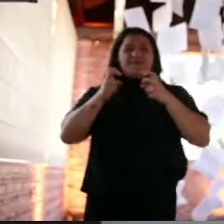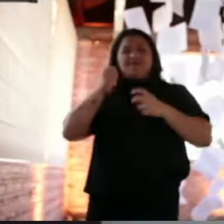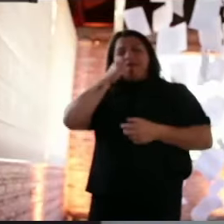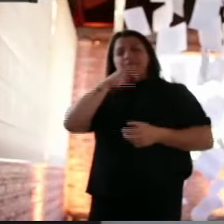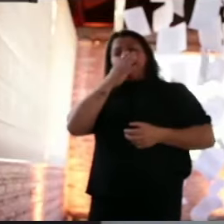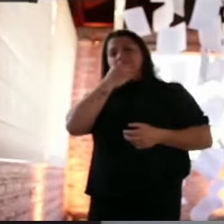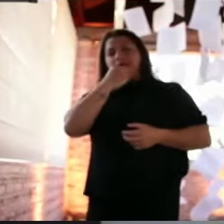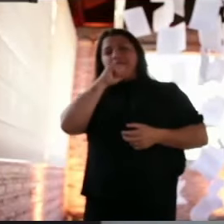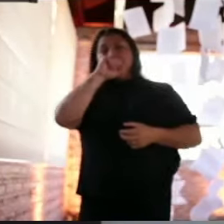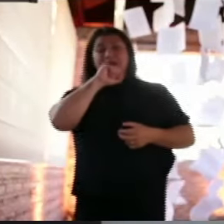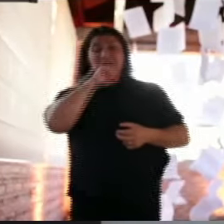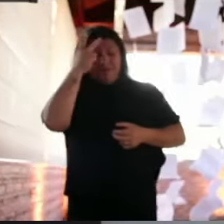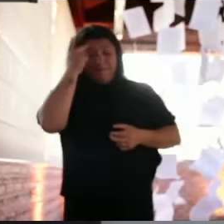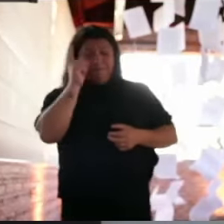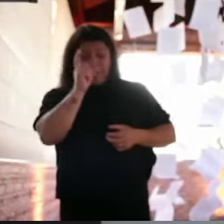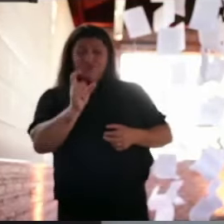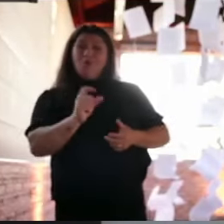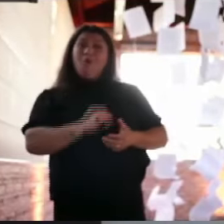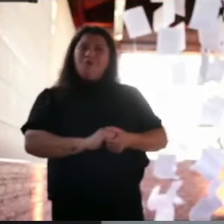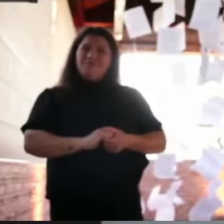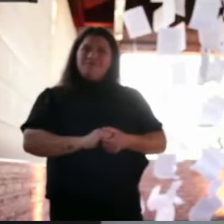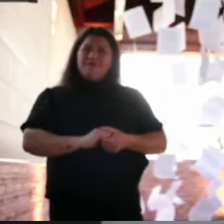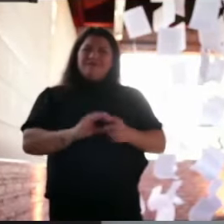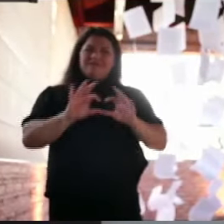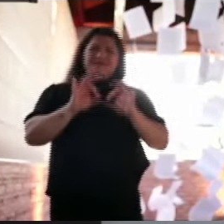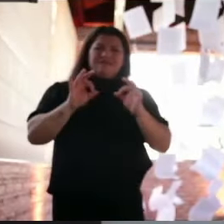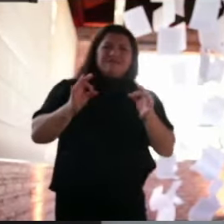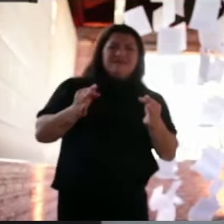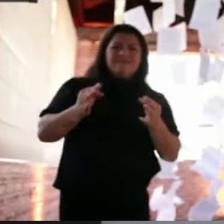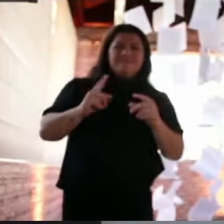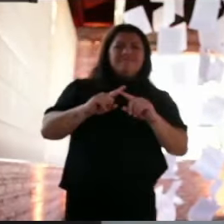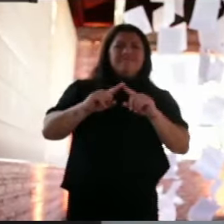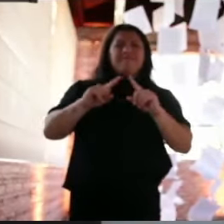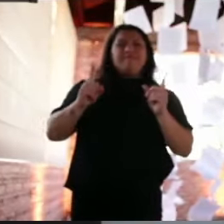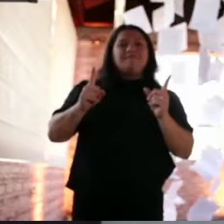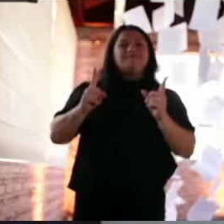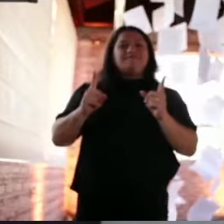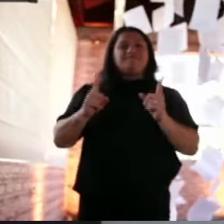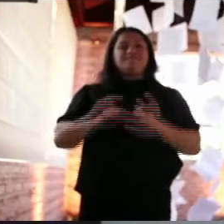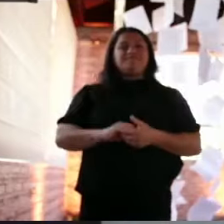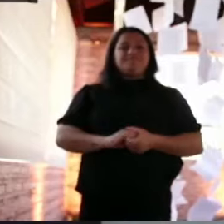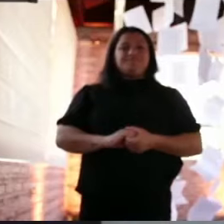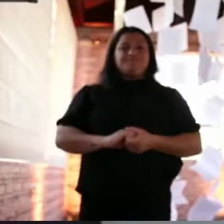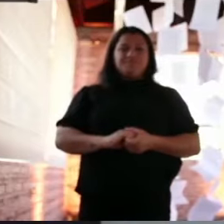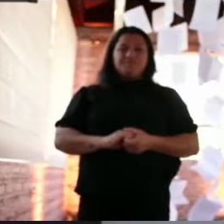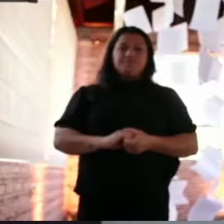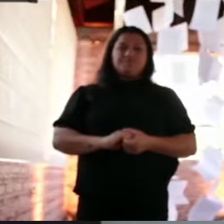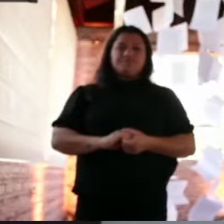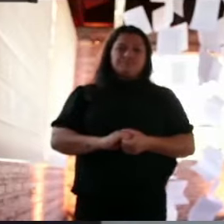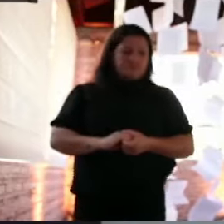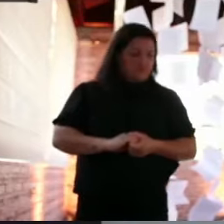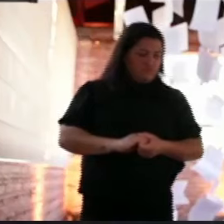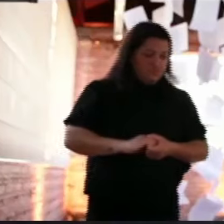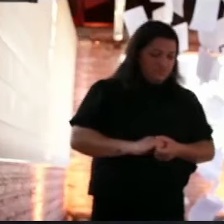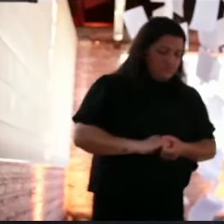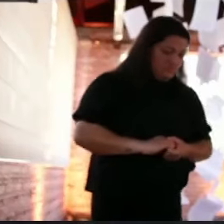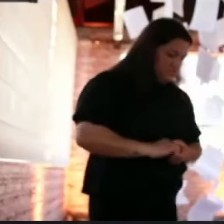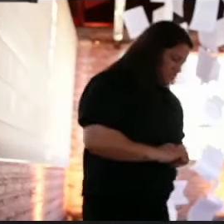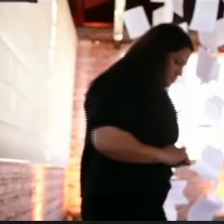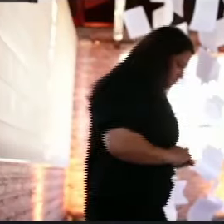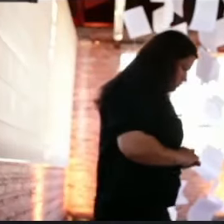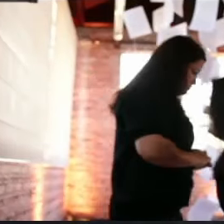são pessoas parece simples mas é difícil né sim eu